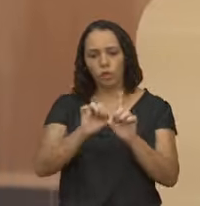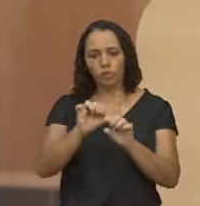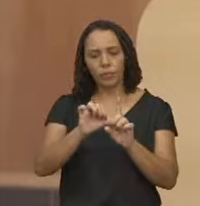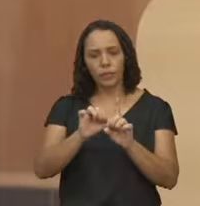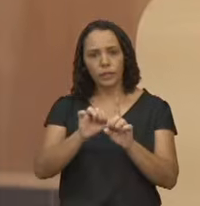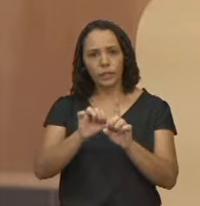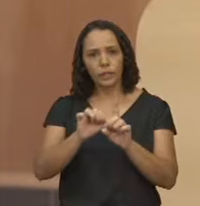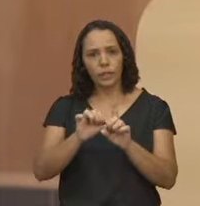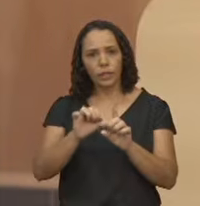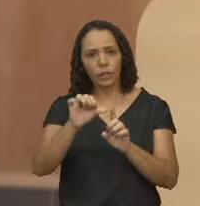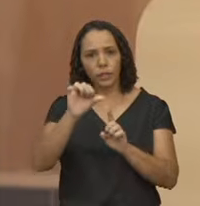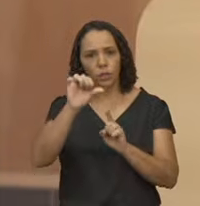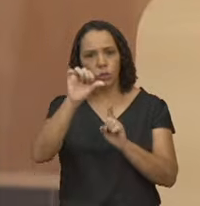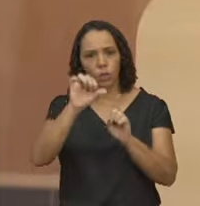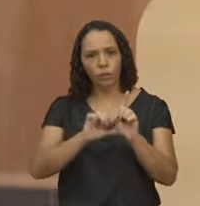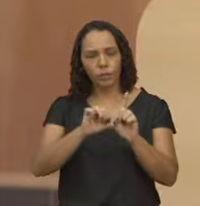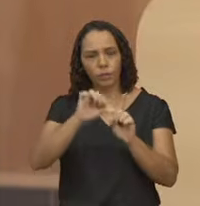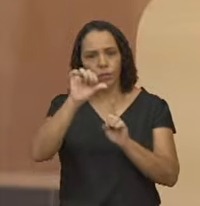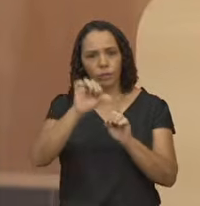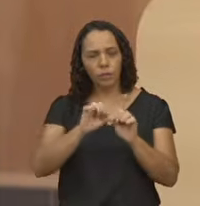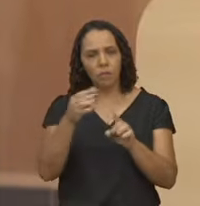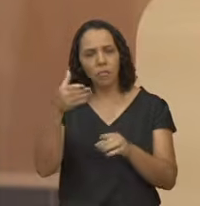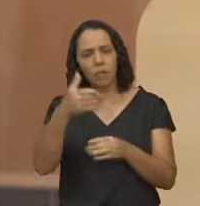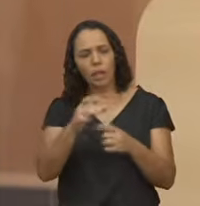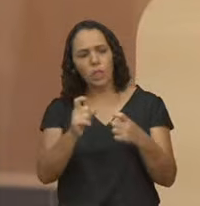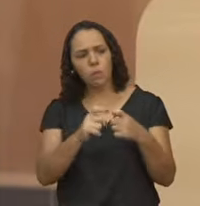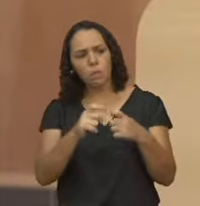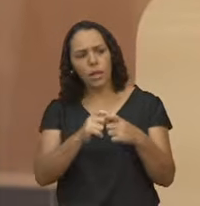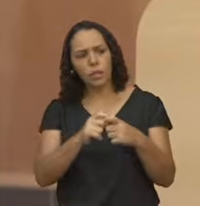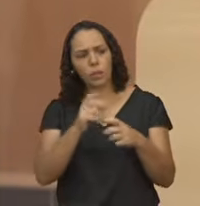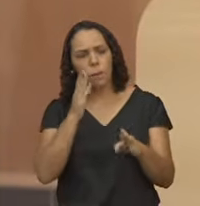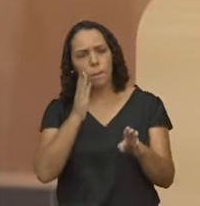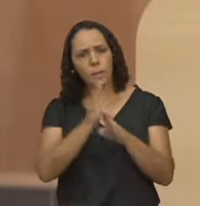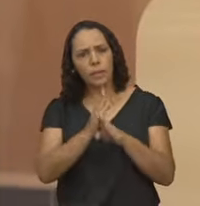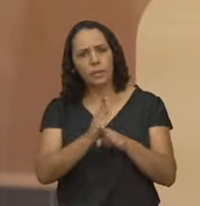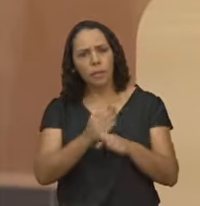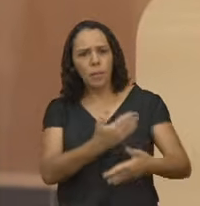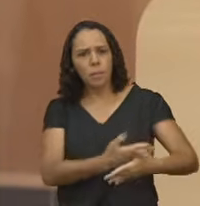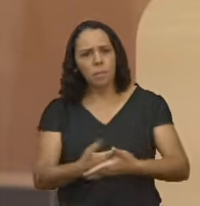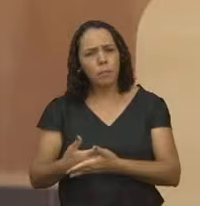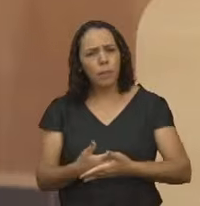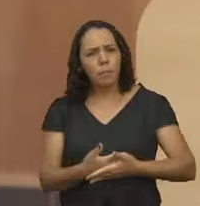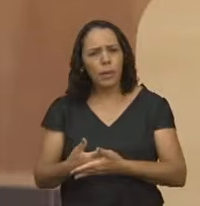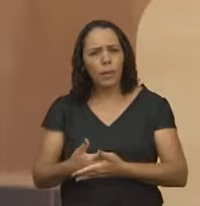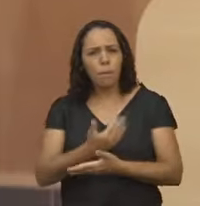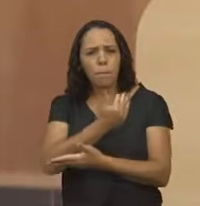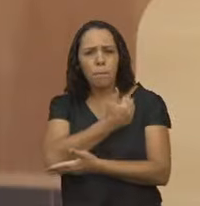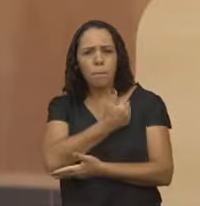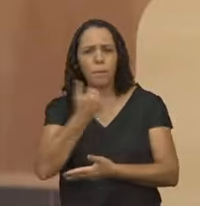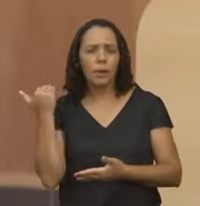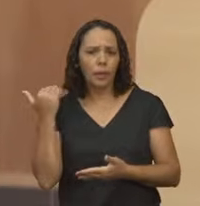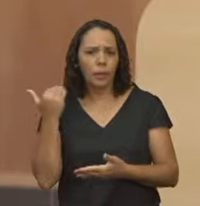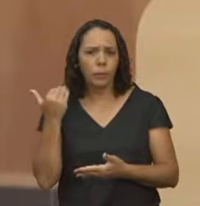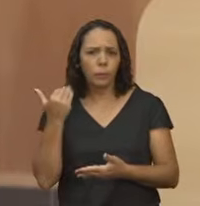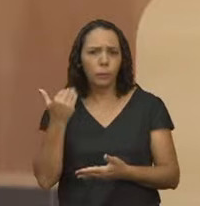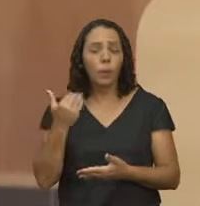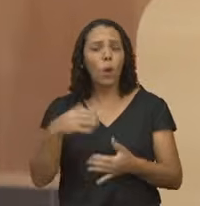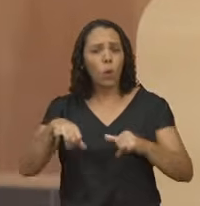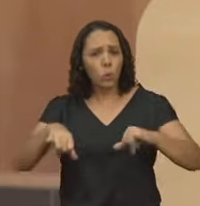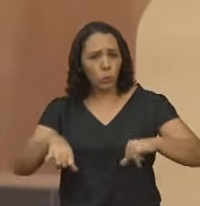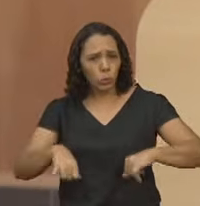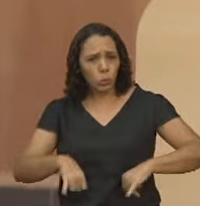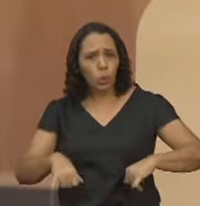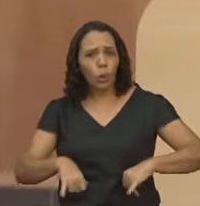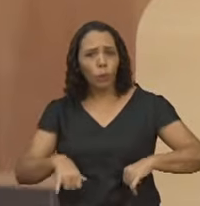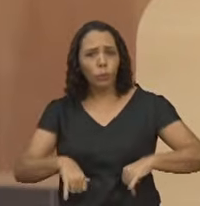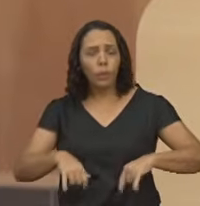bebê parou de bater, ele já está morto e ela nem sabia. Essa mulher, eu não consigo julgar que ela vai sofrer mais do que aquela que perdeu a hora que